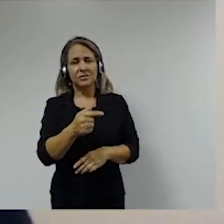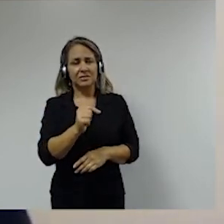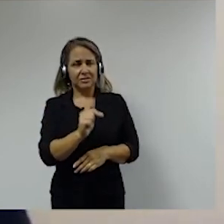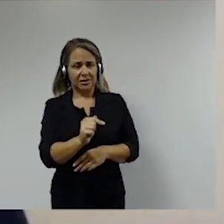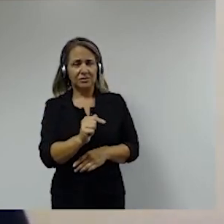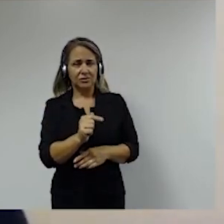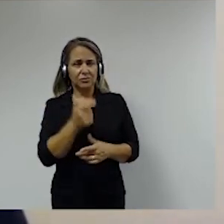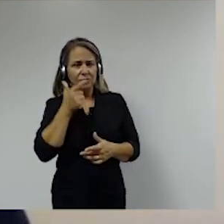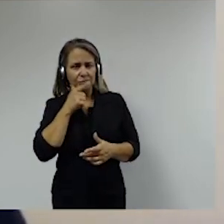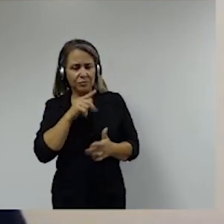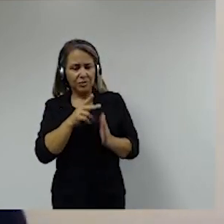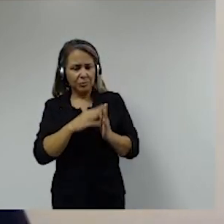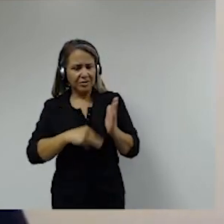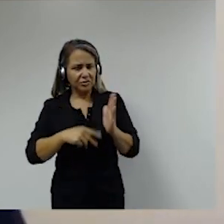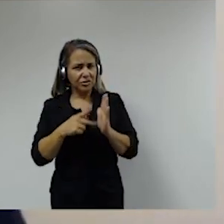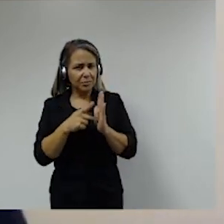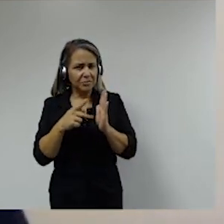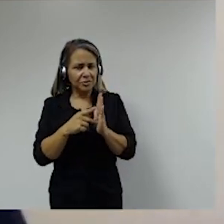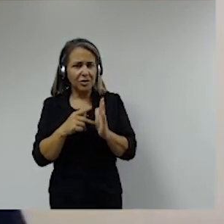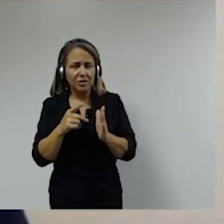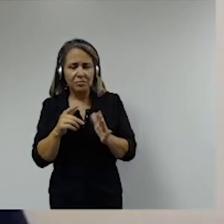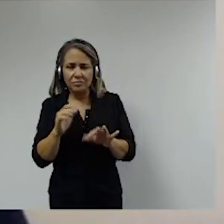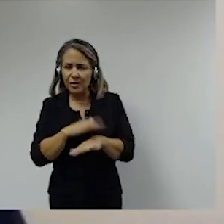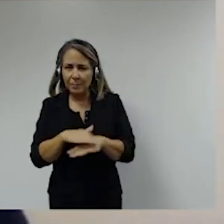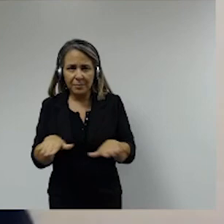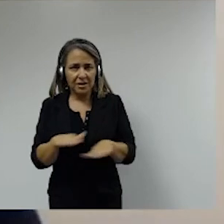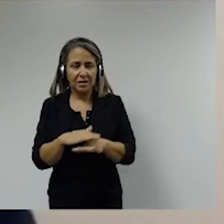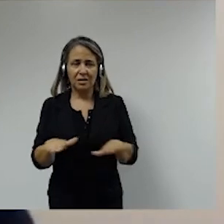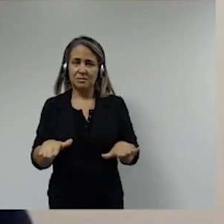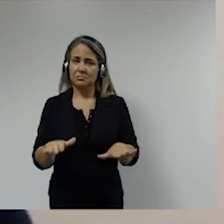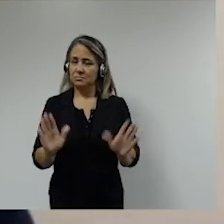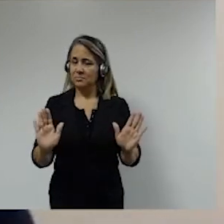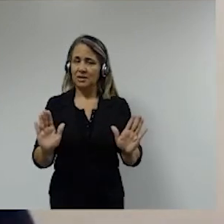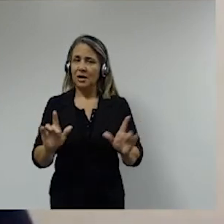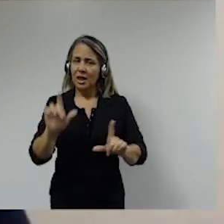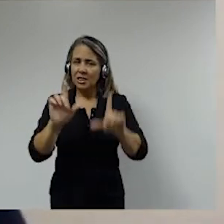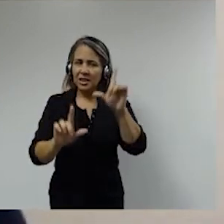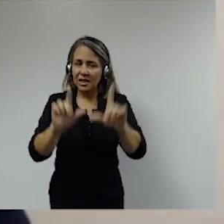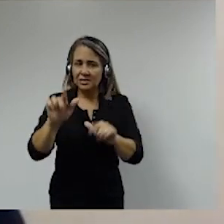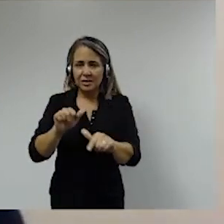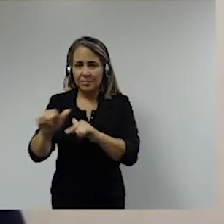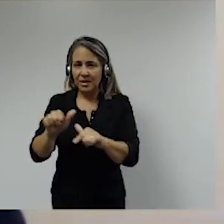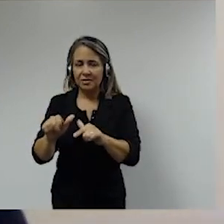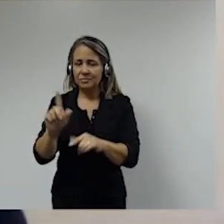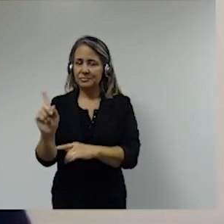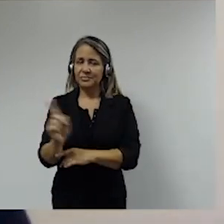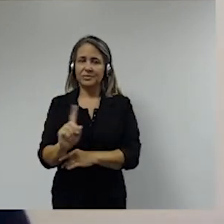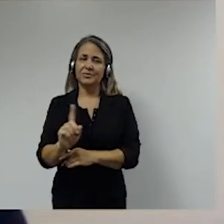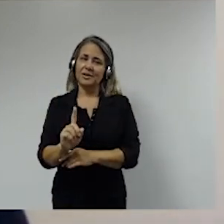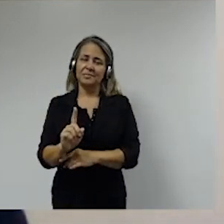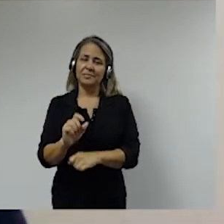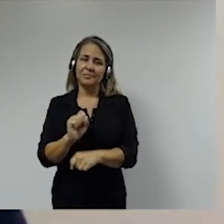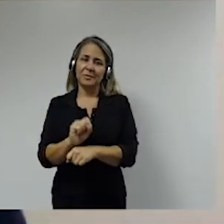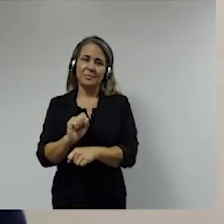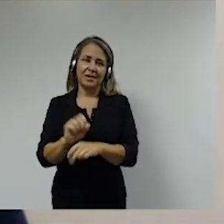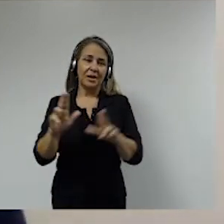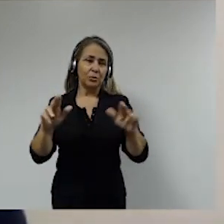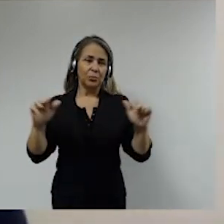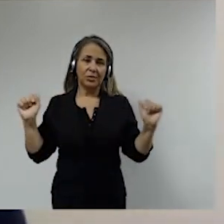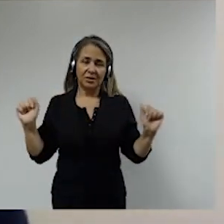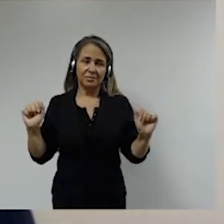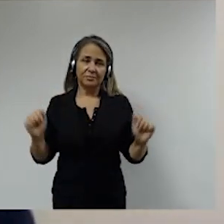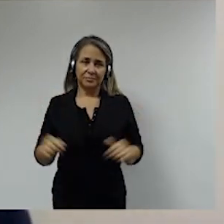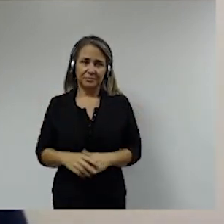vai recuar? O teletrabalho vai deixar de existir? Eu penso que não, definitivamente não. A resposta há de